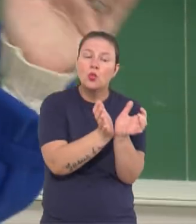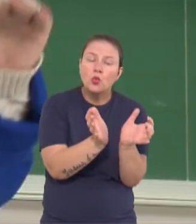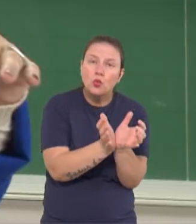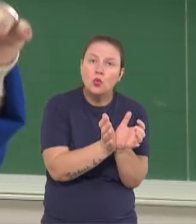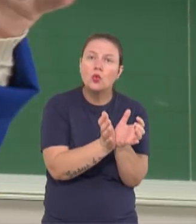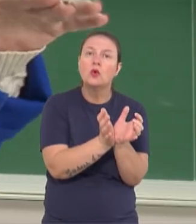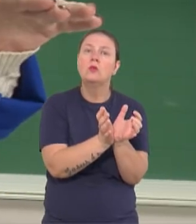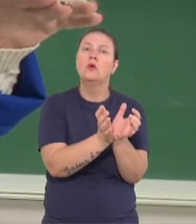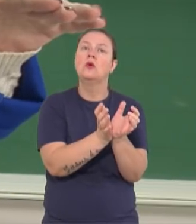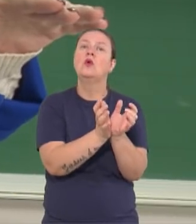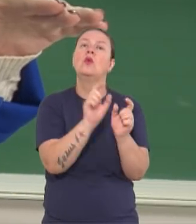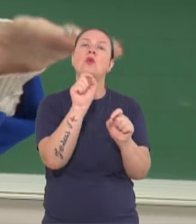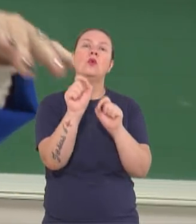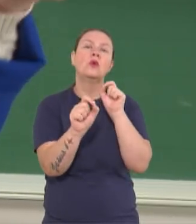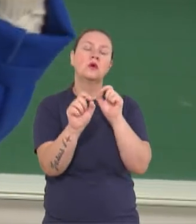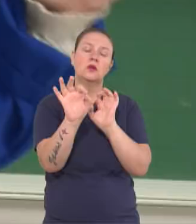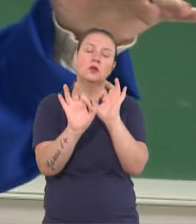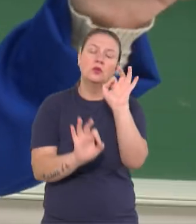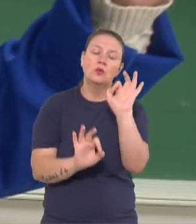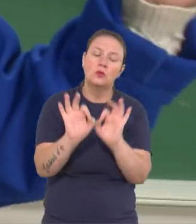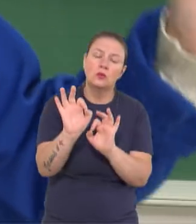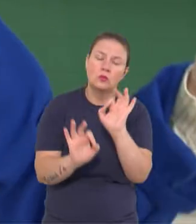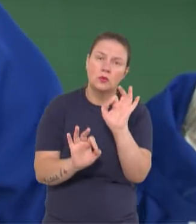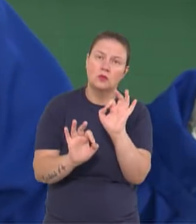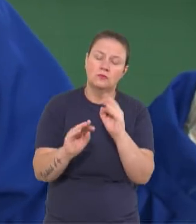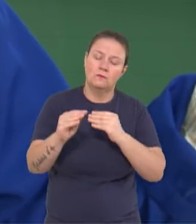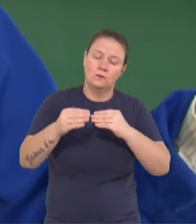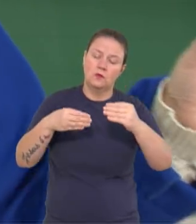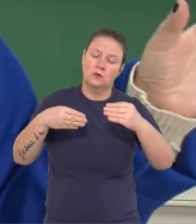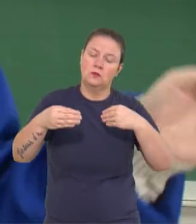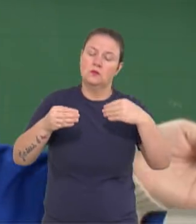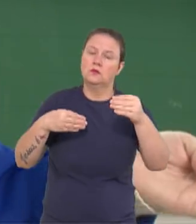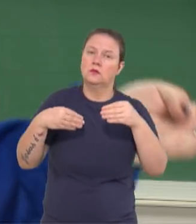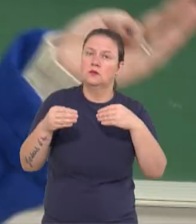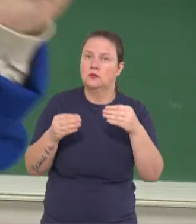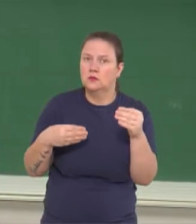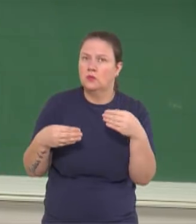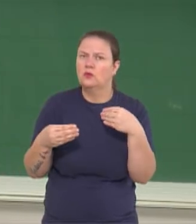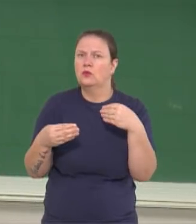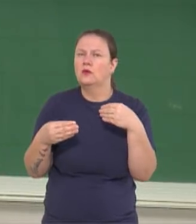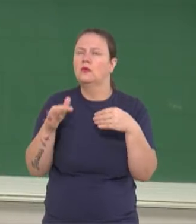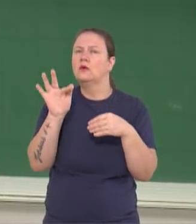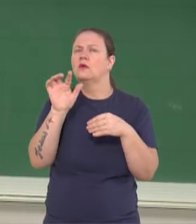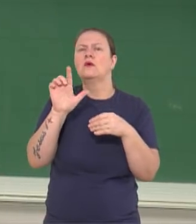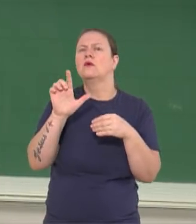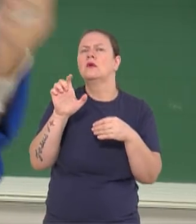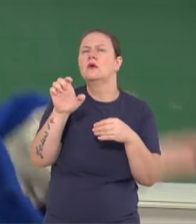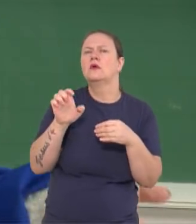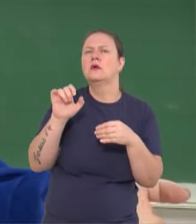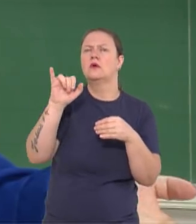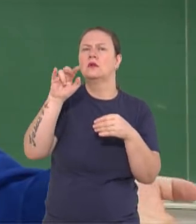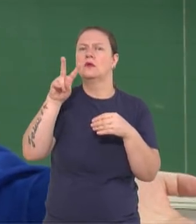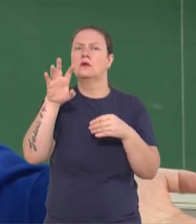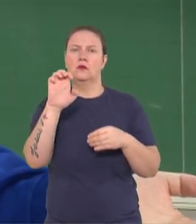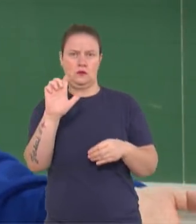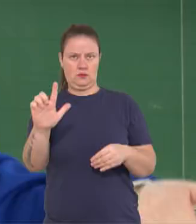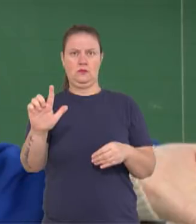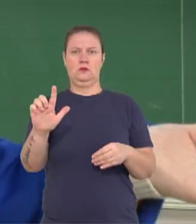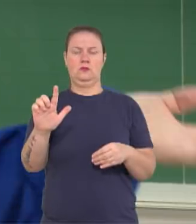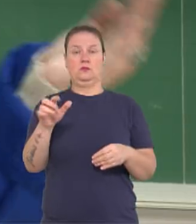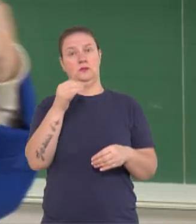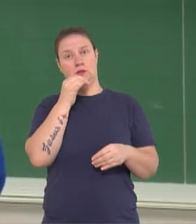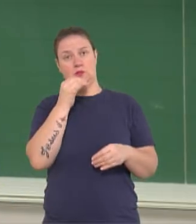é o plano de flexibilização da quarentena. Então, eu torno ele flexível para alguns,